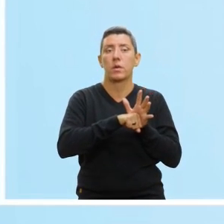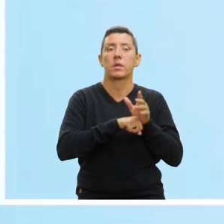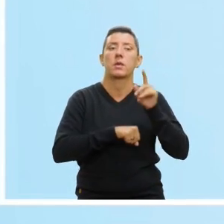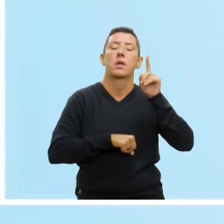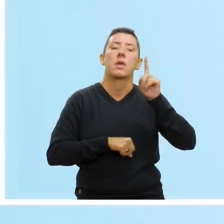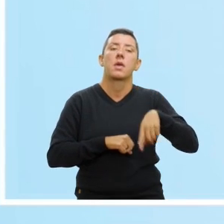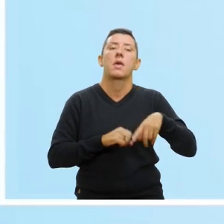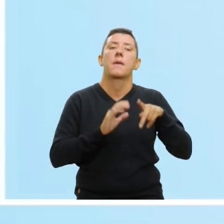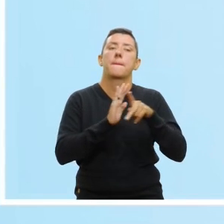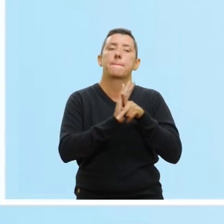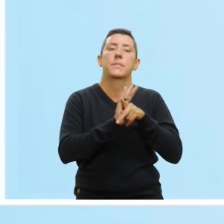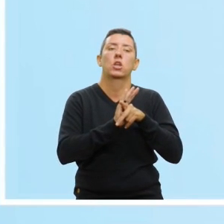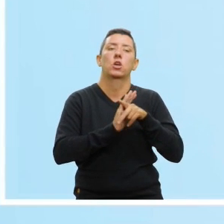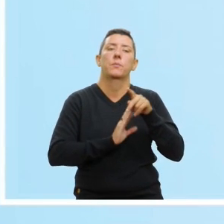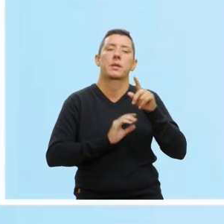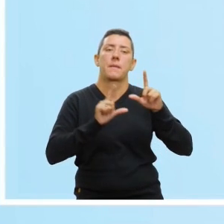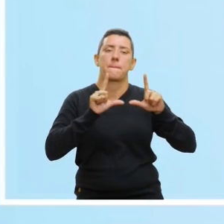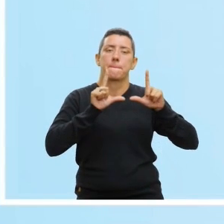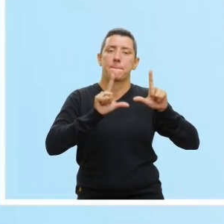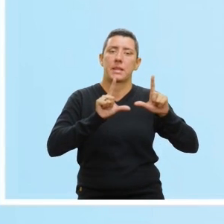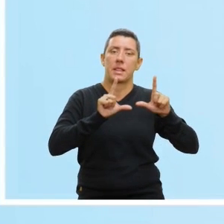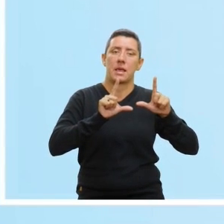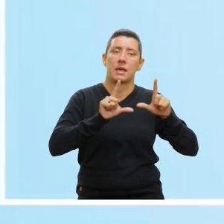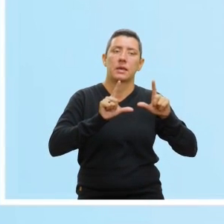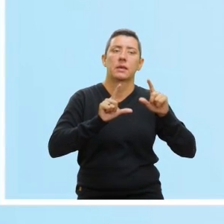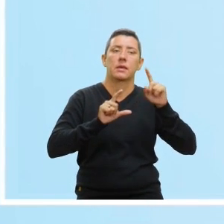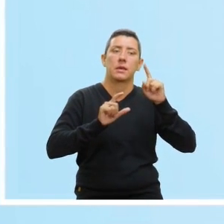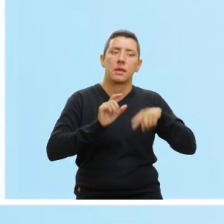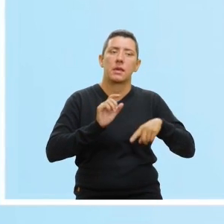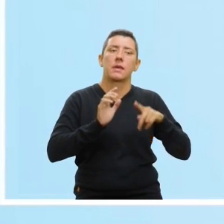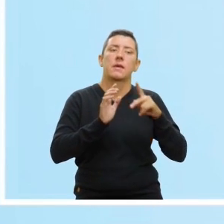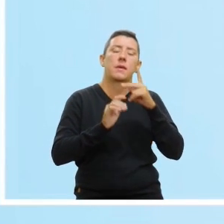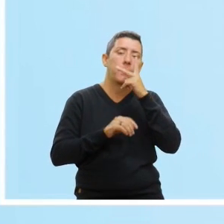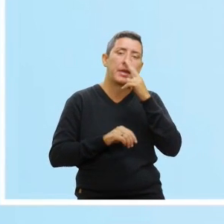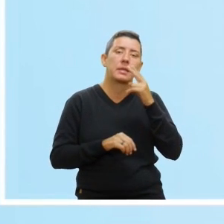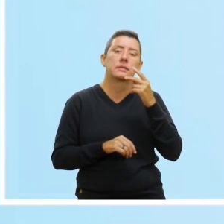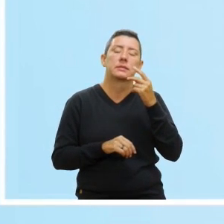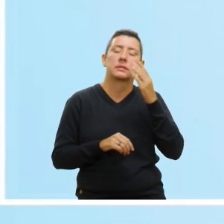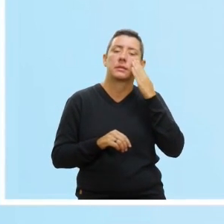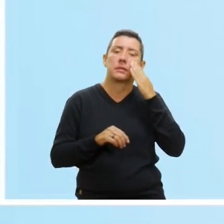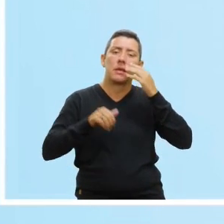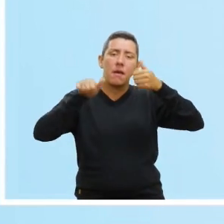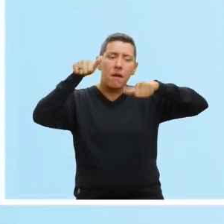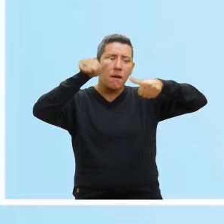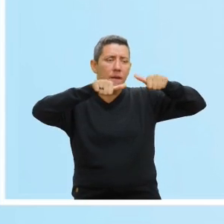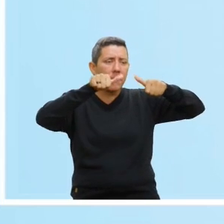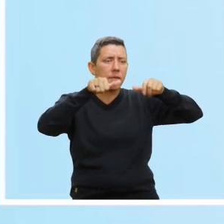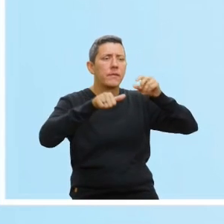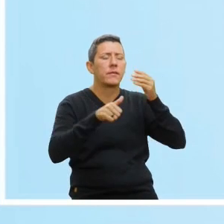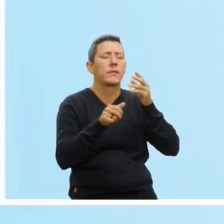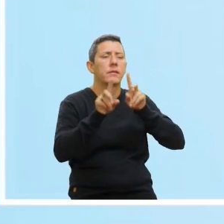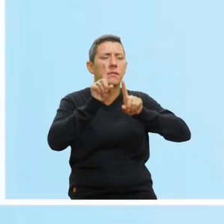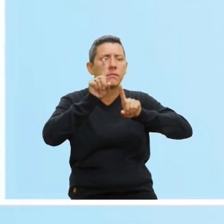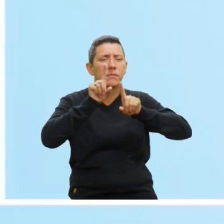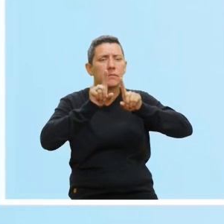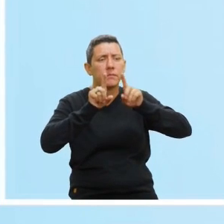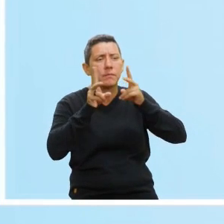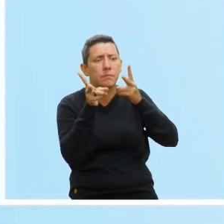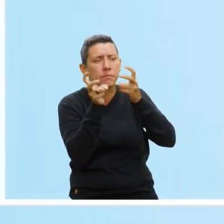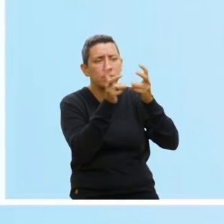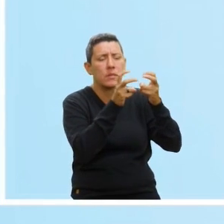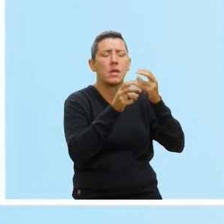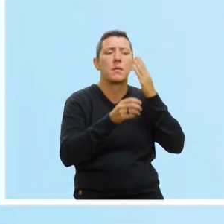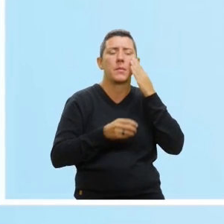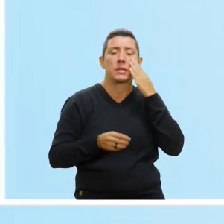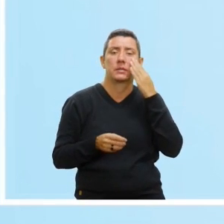placa nossa que tem função de OSA, tá? Que ele é um analisador de espectro, tá? Analisador de espectro